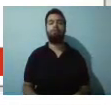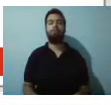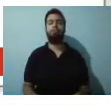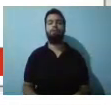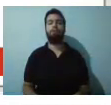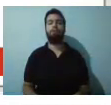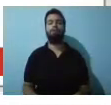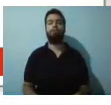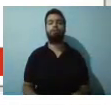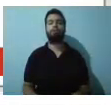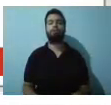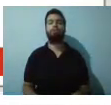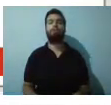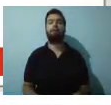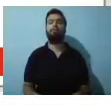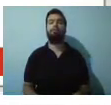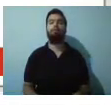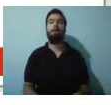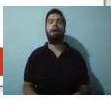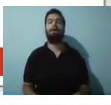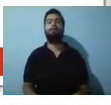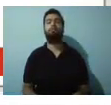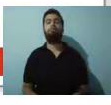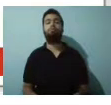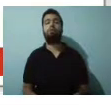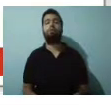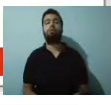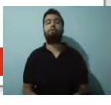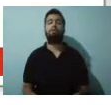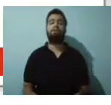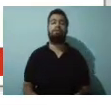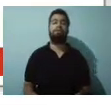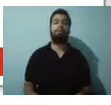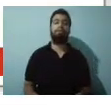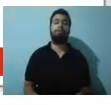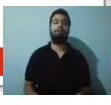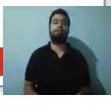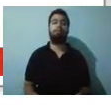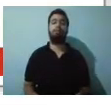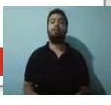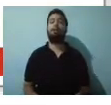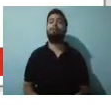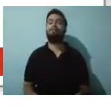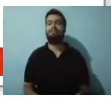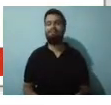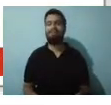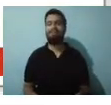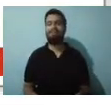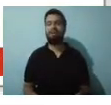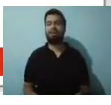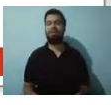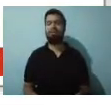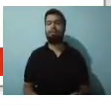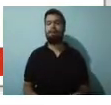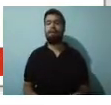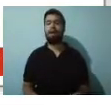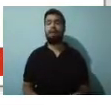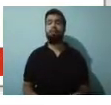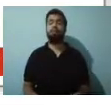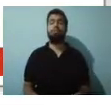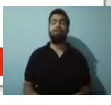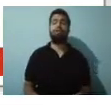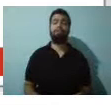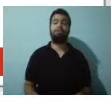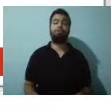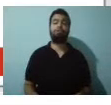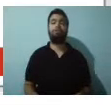e o fascismo, bem como a eclosão da Segunda Guerra Mundial. A crise do petróleo, em 1970, né, mais precisamente em 73, que também